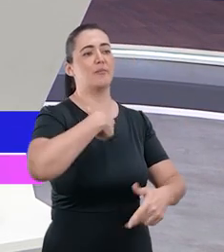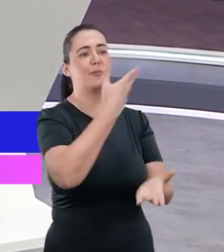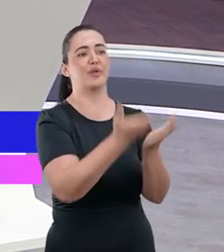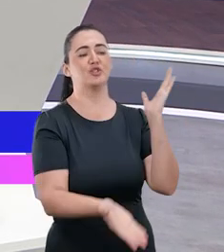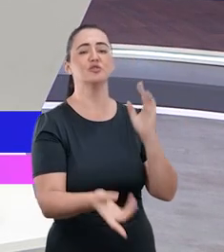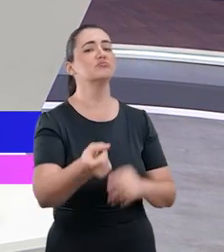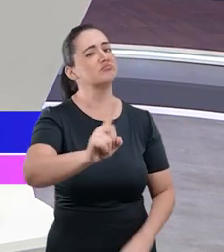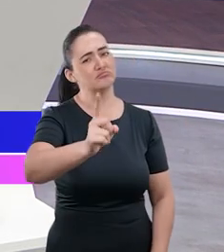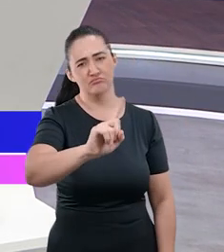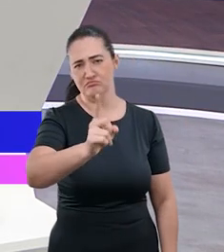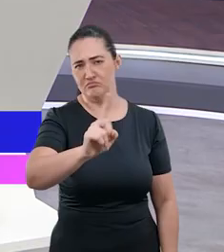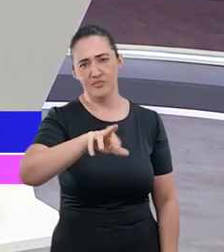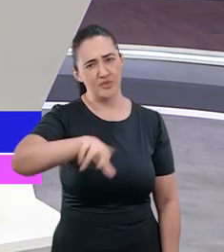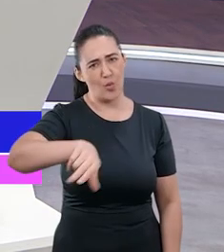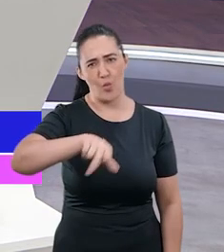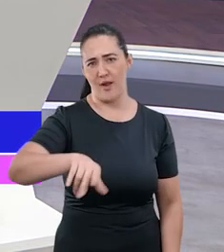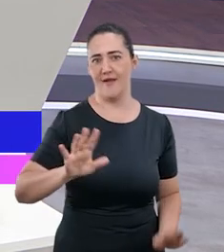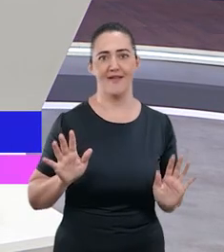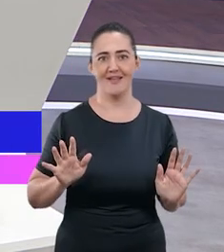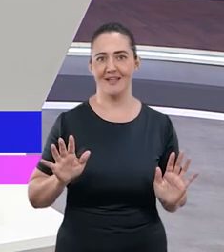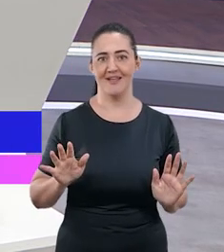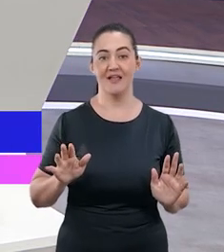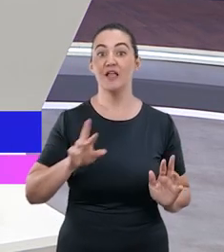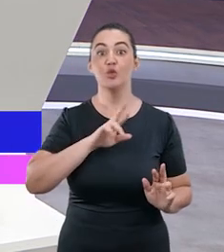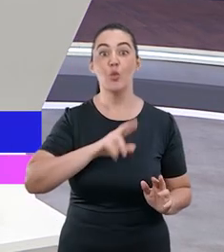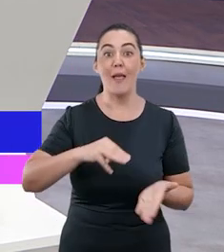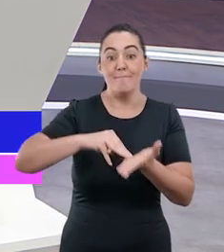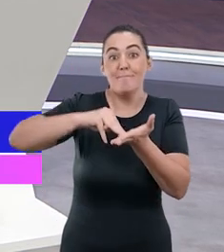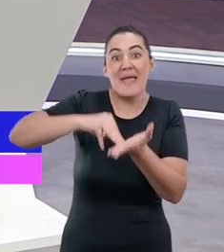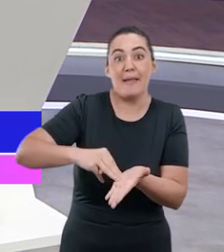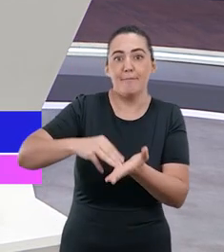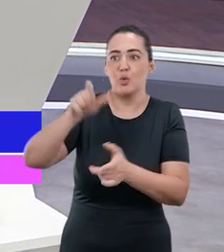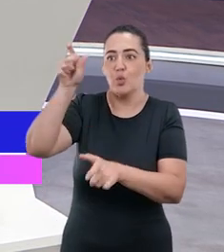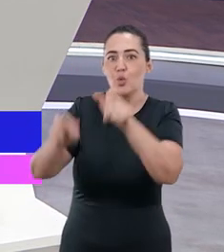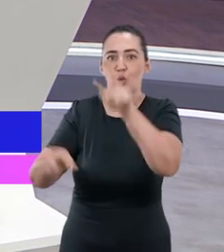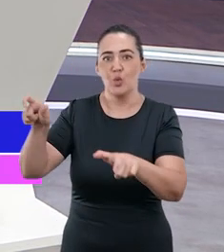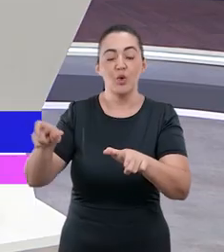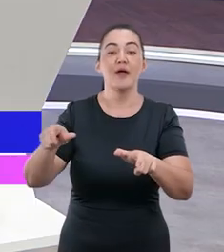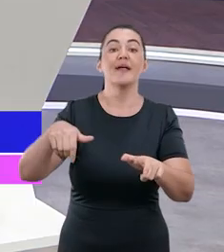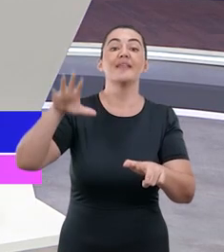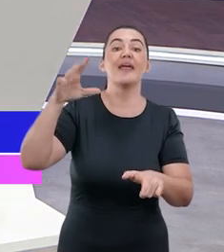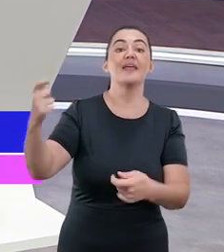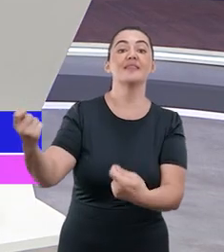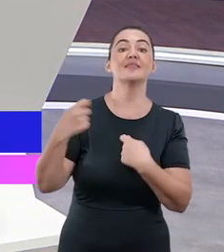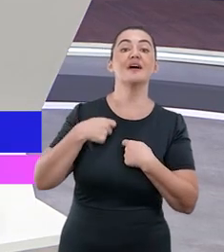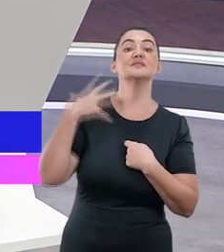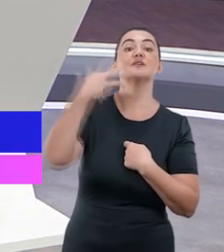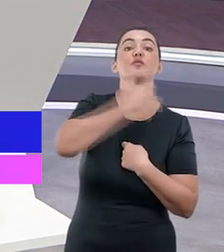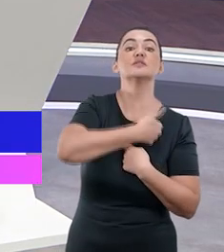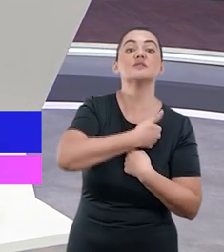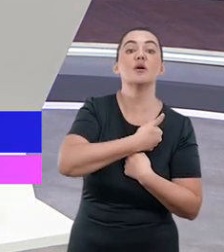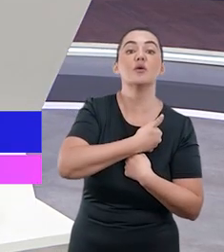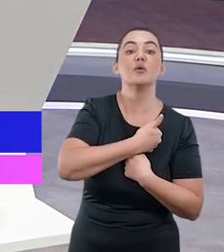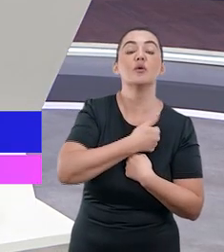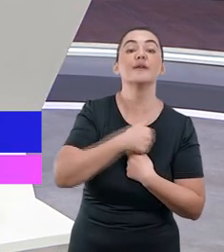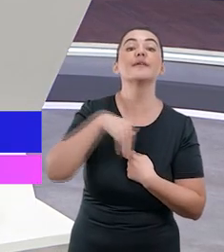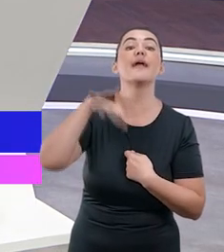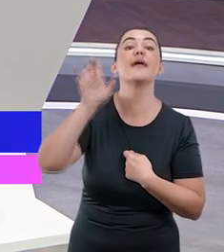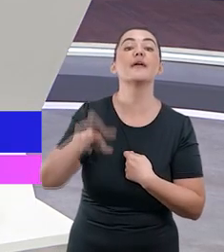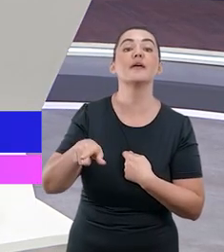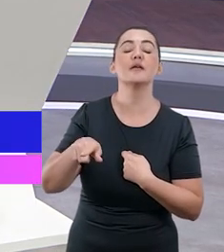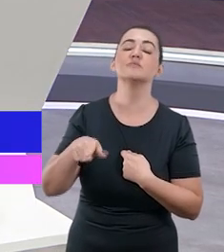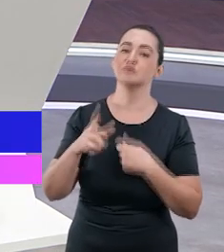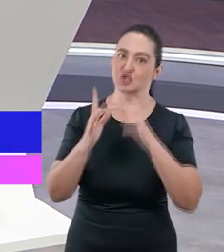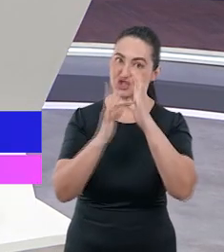é pertencer que salva. O que salva é Cristo. O que salva é a morte do Senhor na cruz do